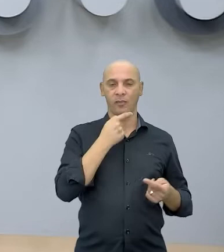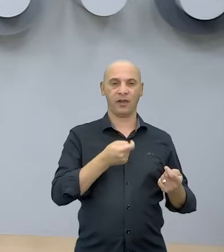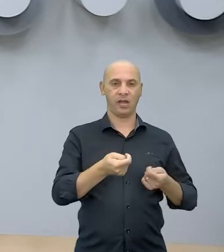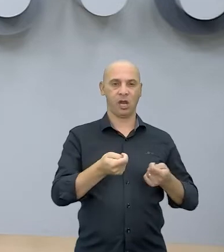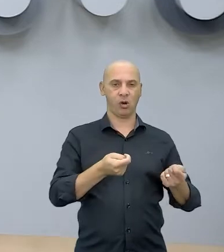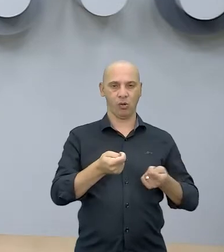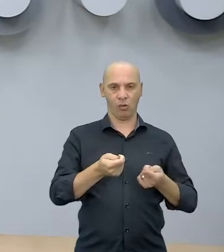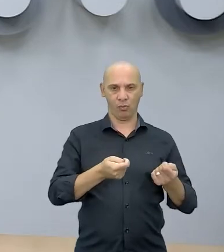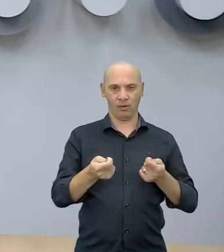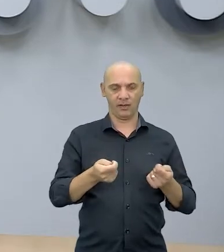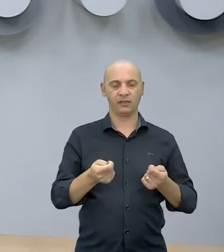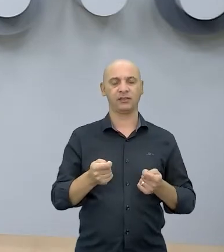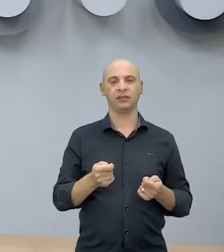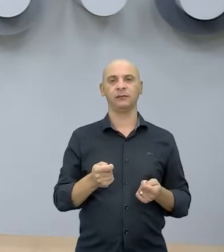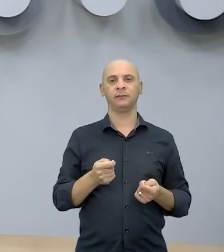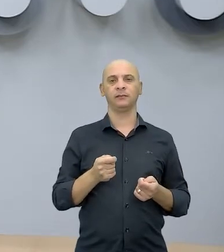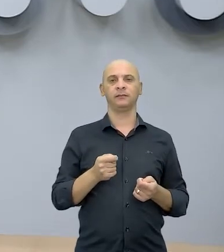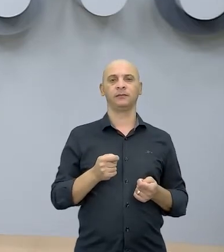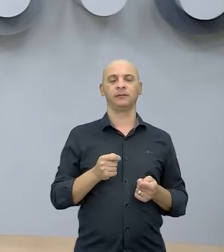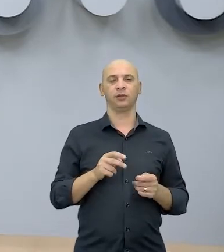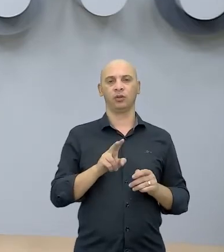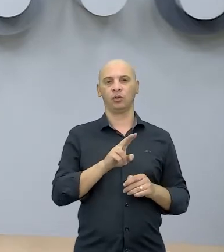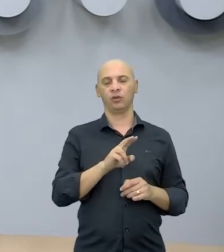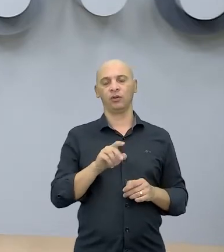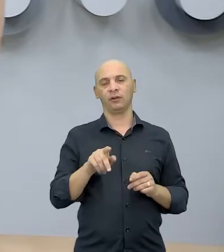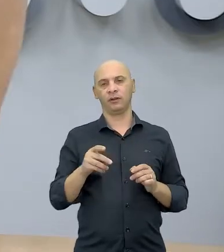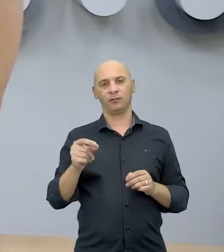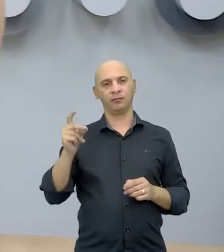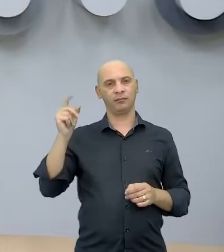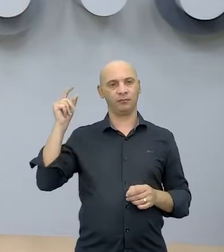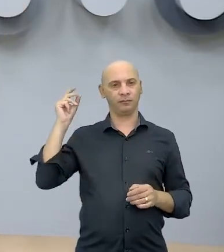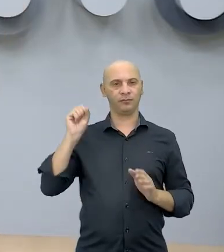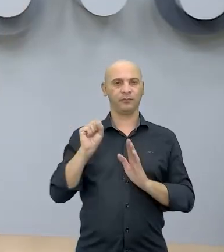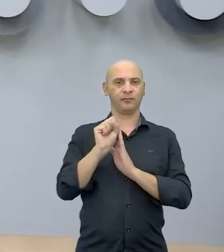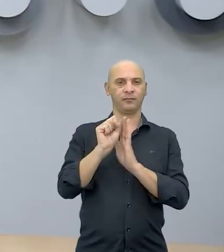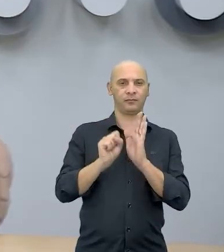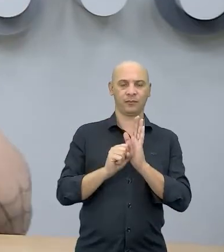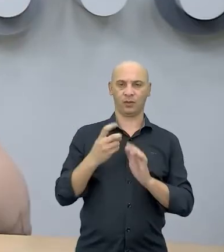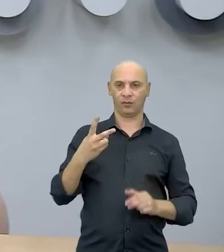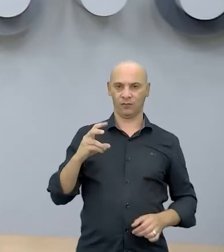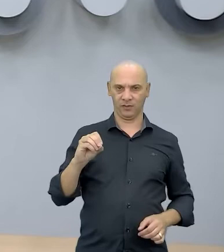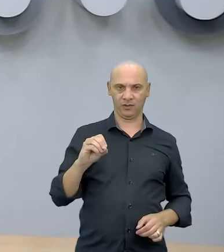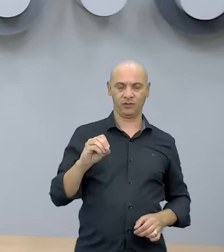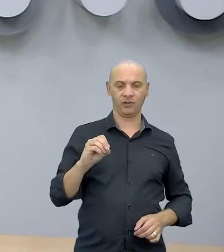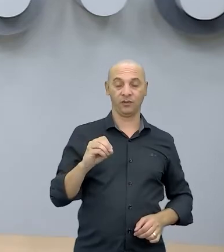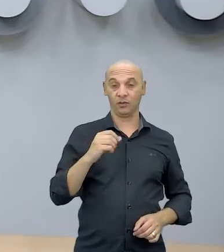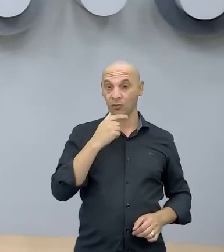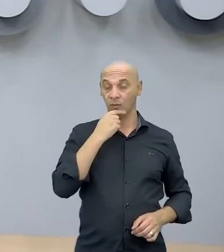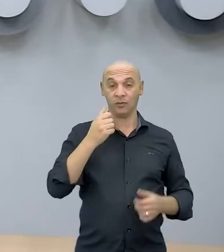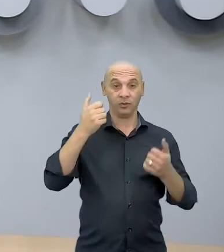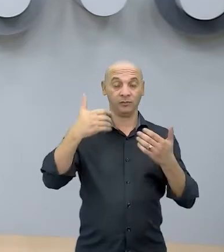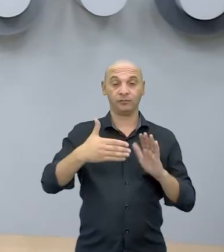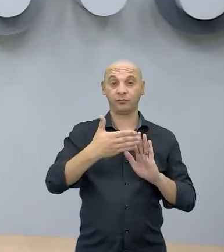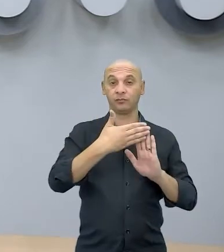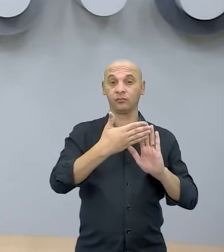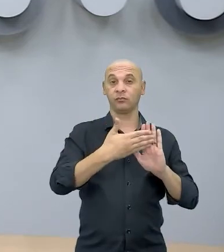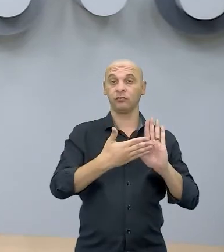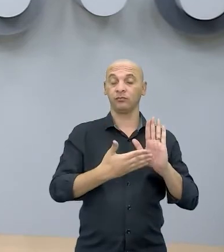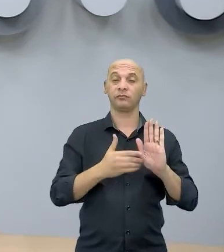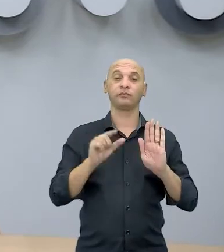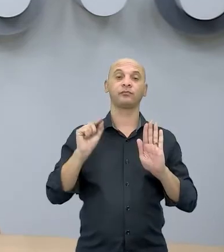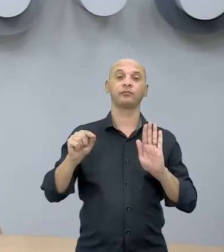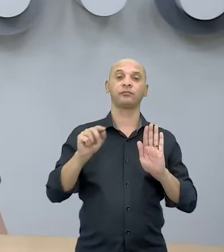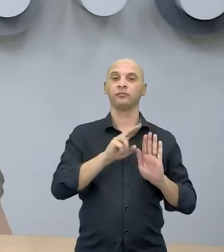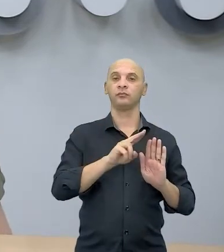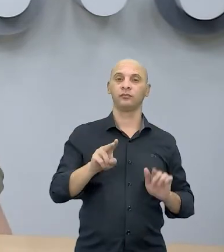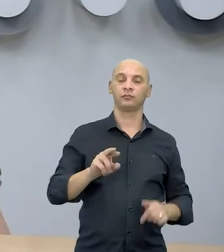entre vários, um economista neoliberal lá do começo do século XX, né, que propôs, aí que a gente está falando